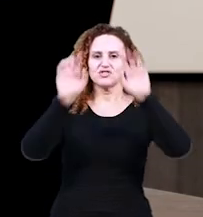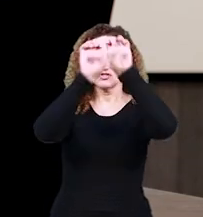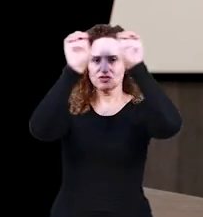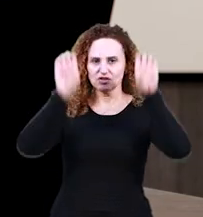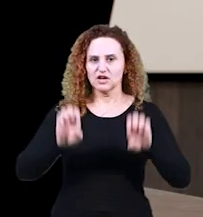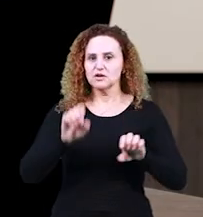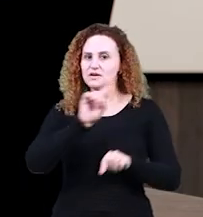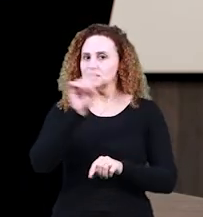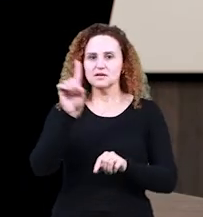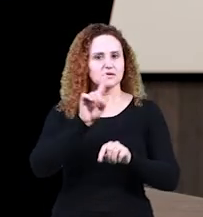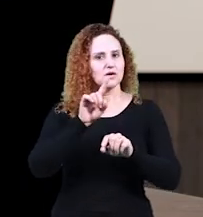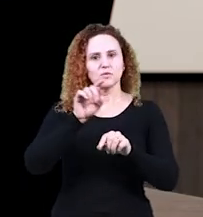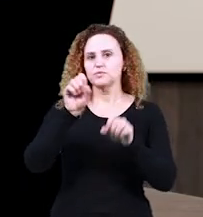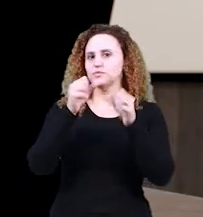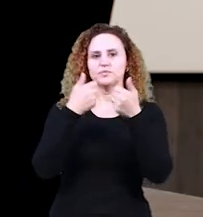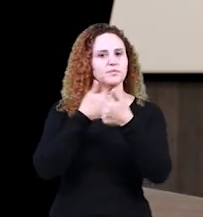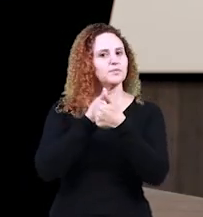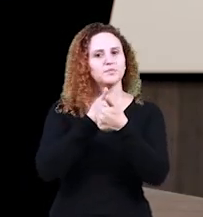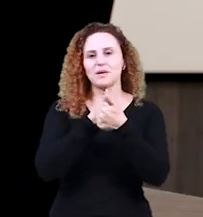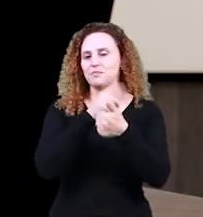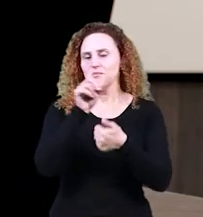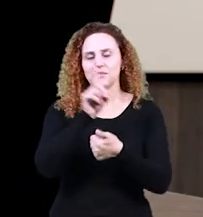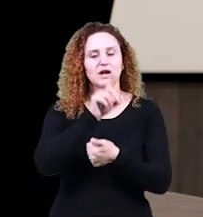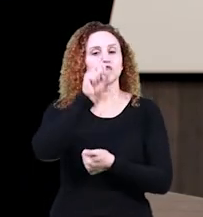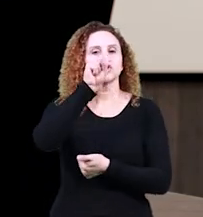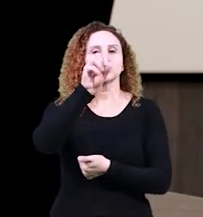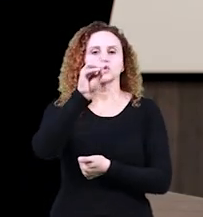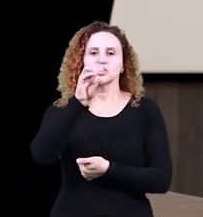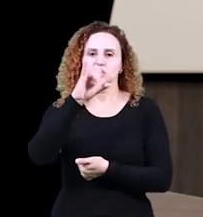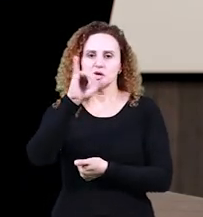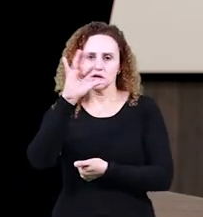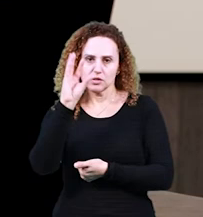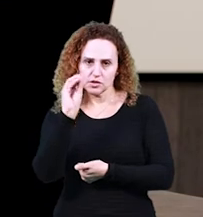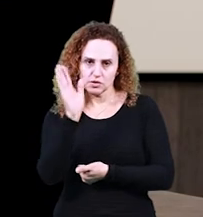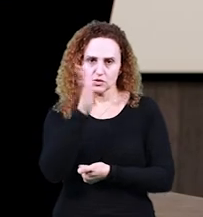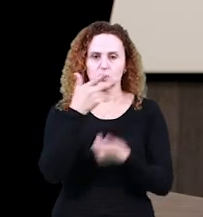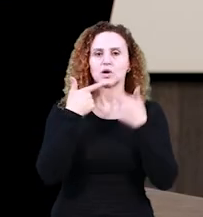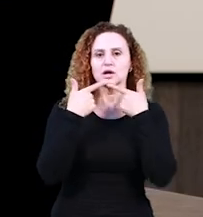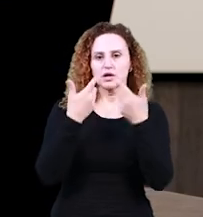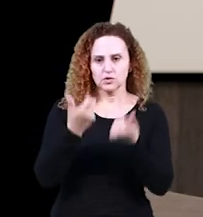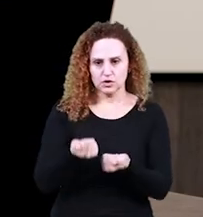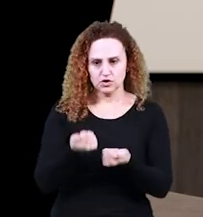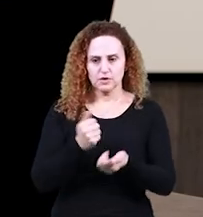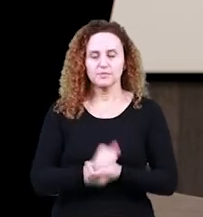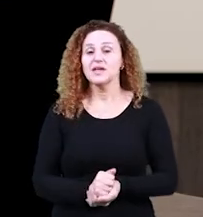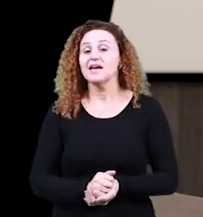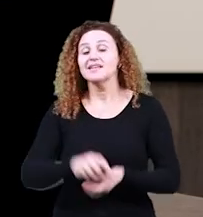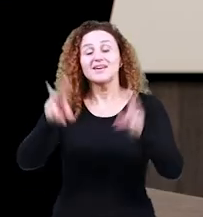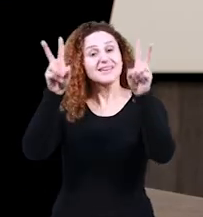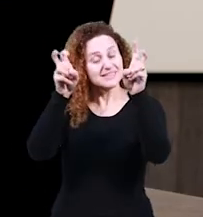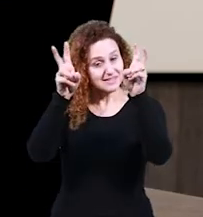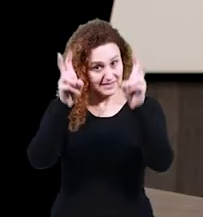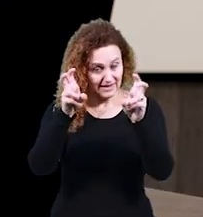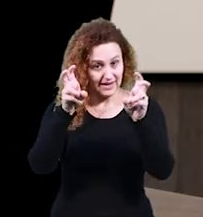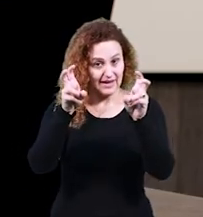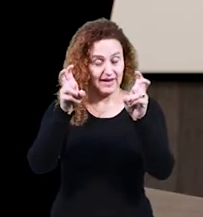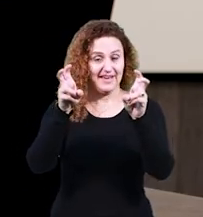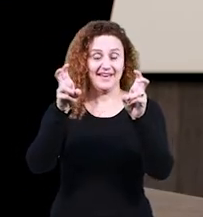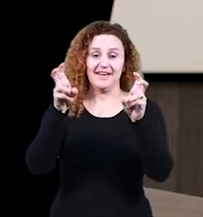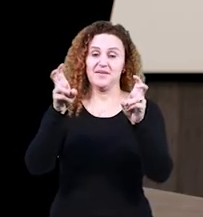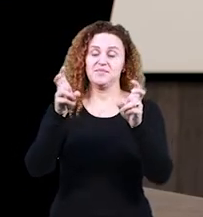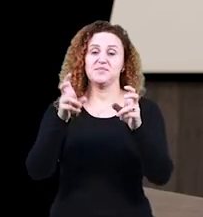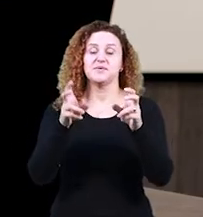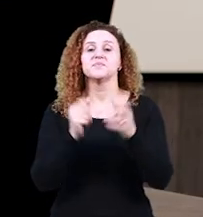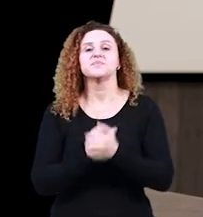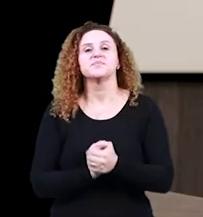estrutural e nem do lado tá sócio linguística né O que o ativismo gerativismo faz é pensar não